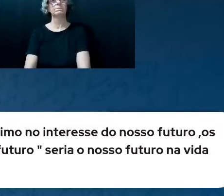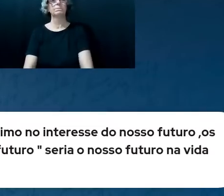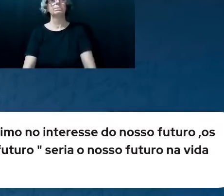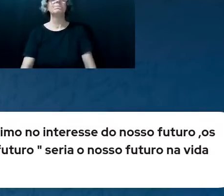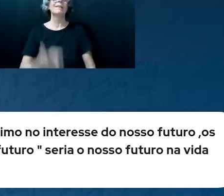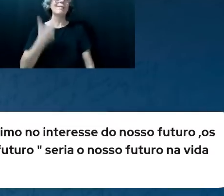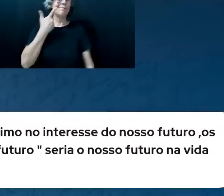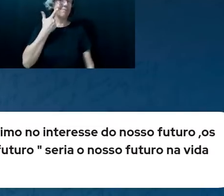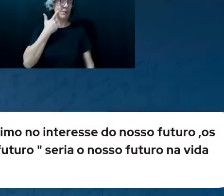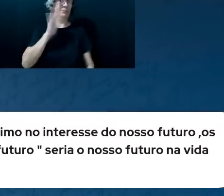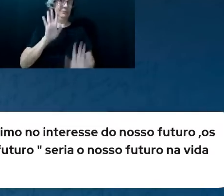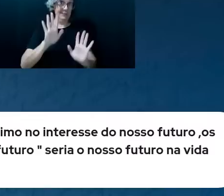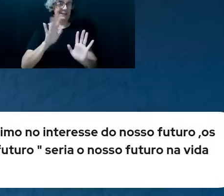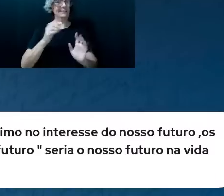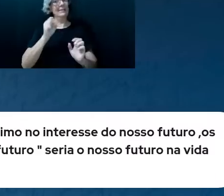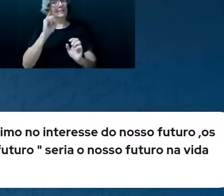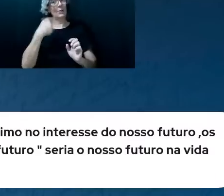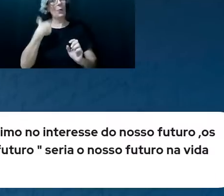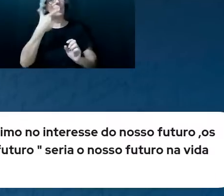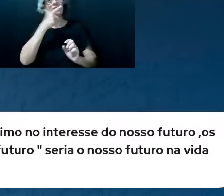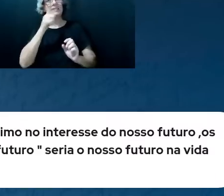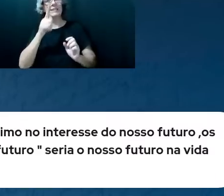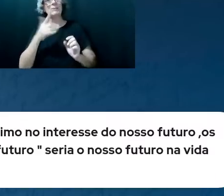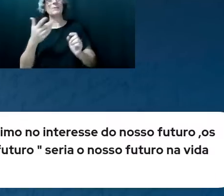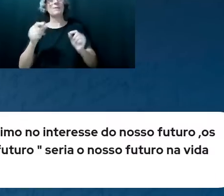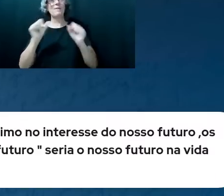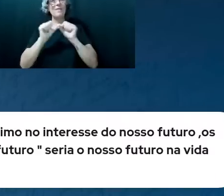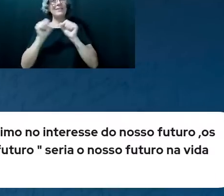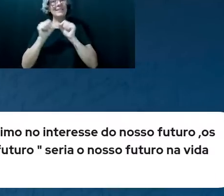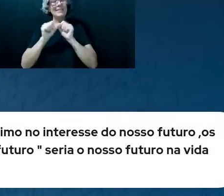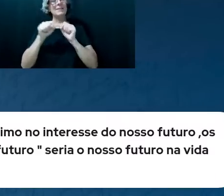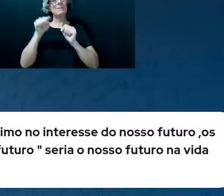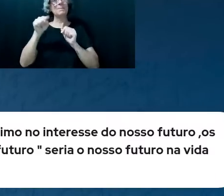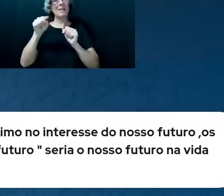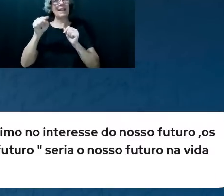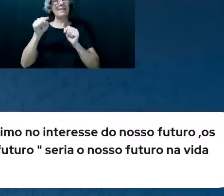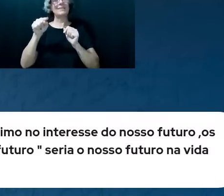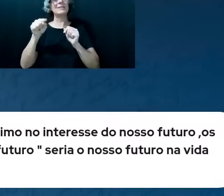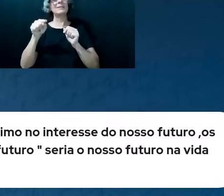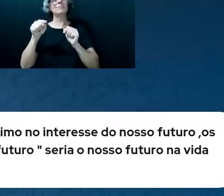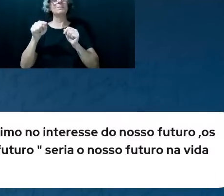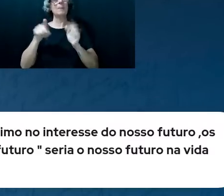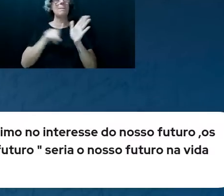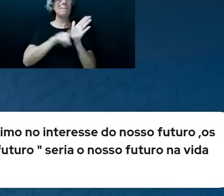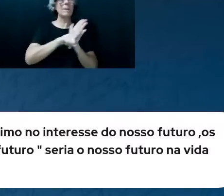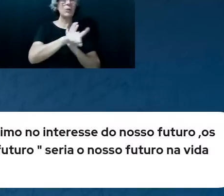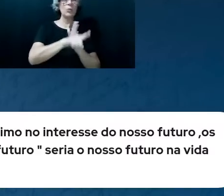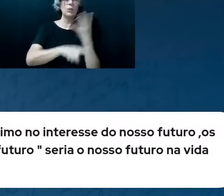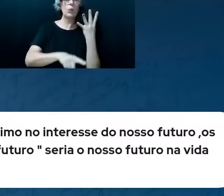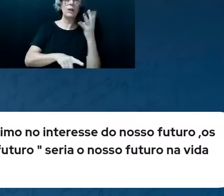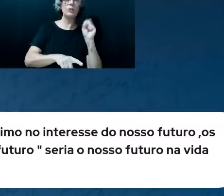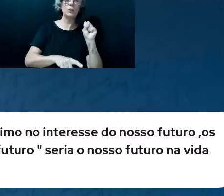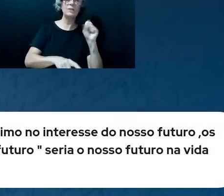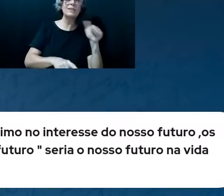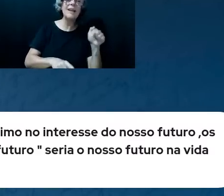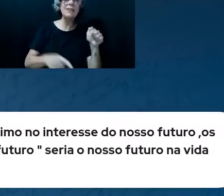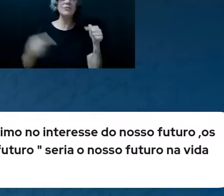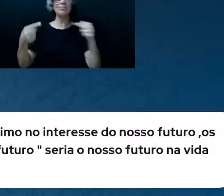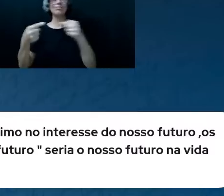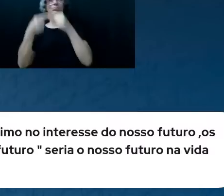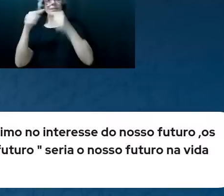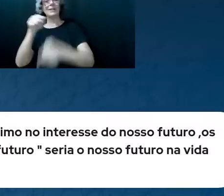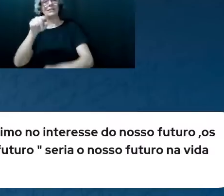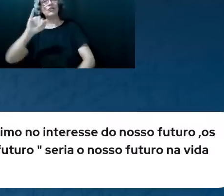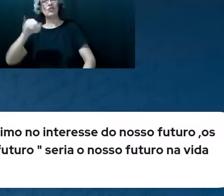fazer essa ponte, então. Bom, na verdade, nessa pergunta, nós já vamos entrar um pouquinho no assunto que vai